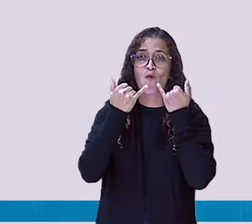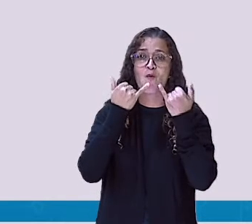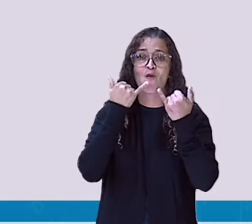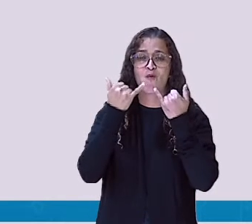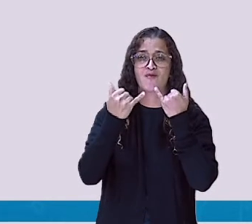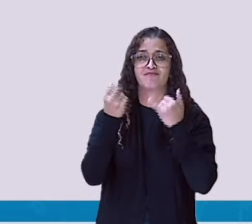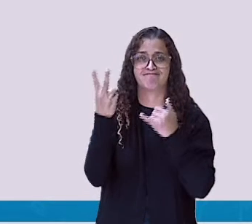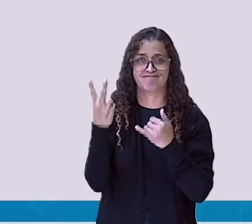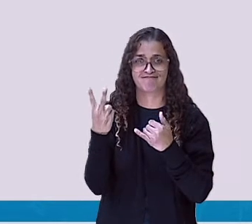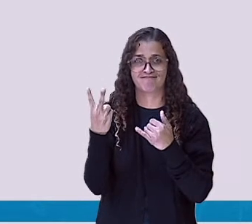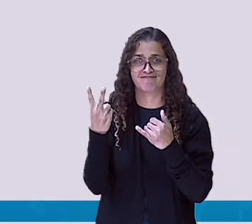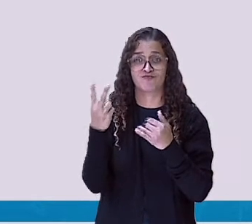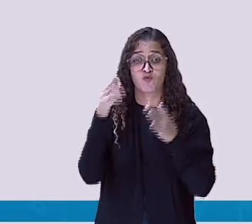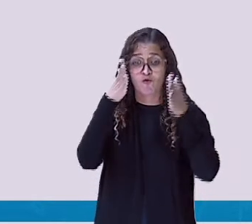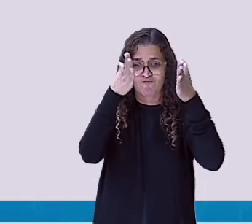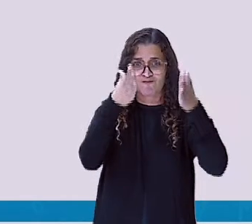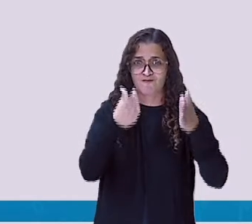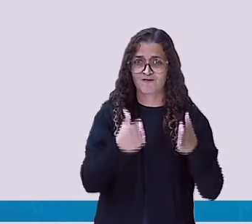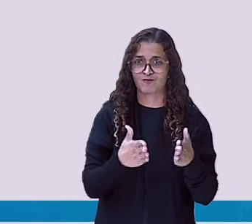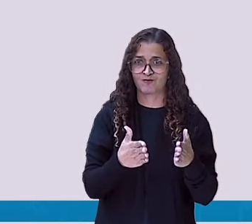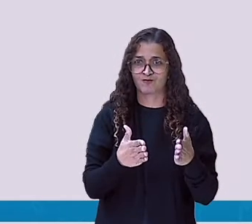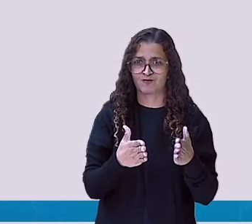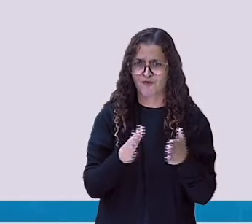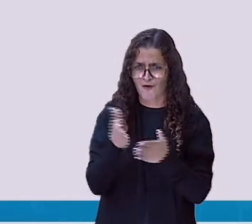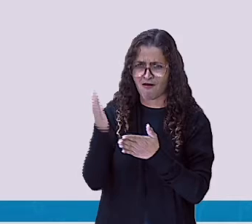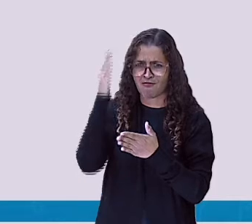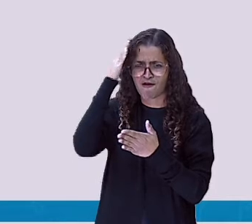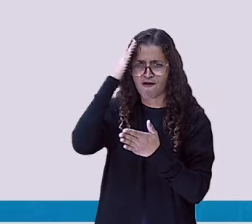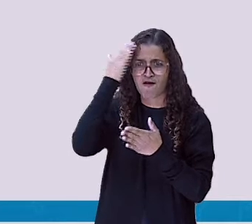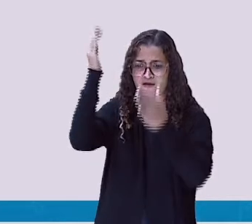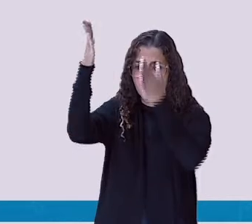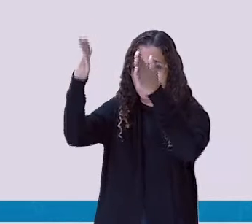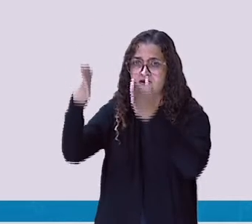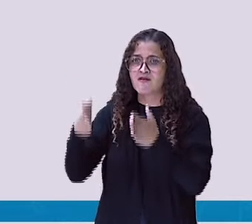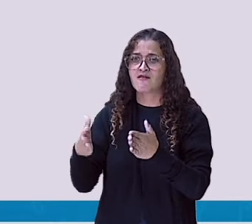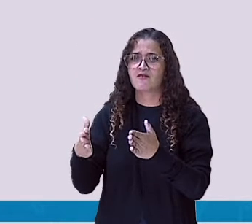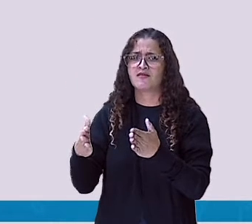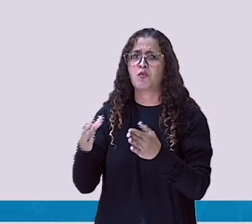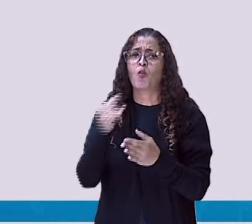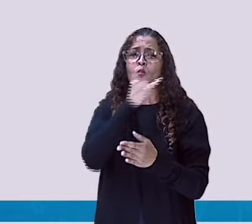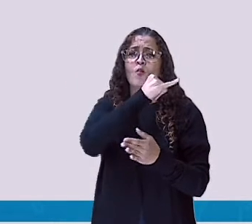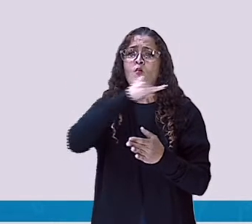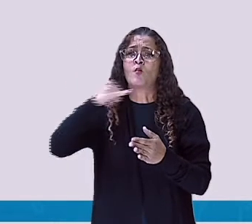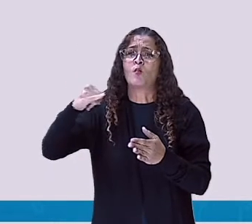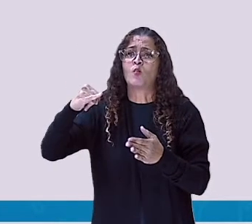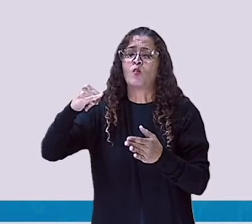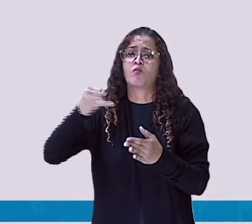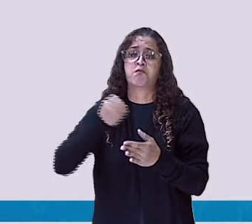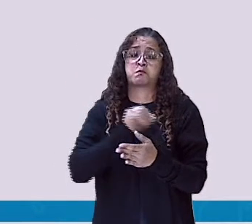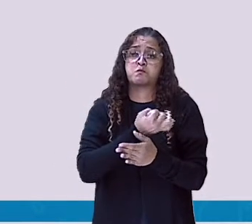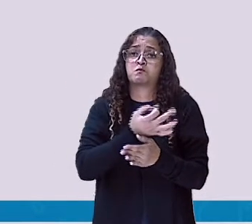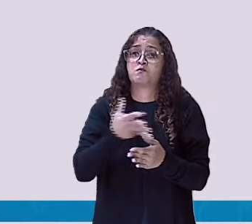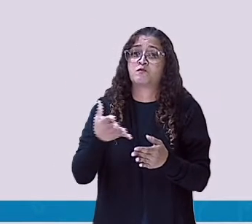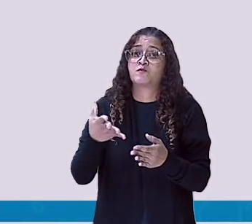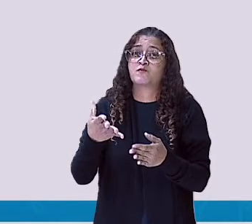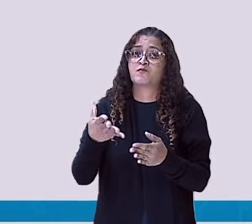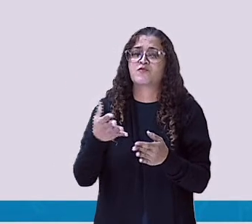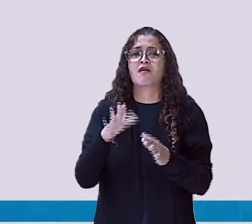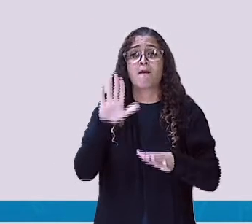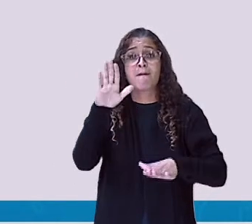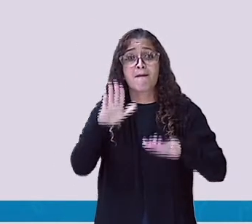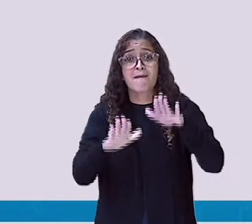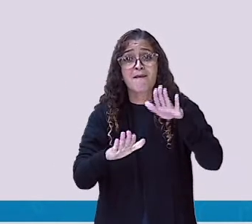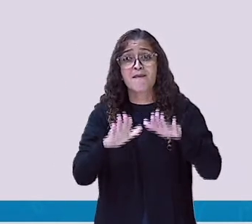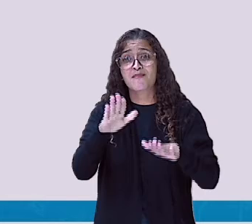são 2 colunas, tá? E a quantidade de linha? A quantidade de linha vai